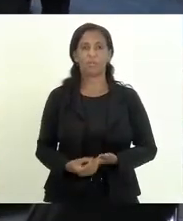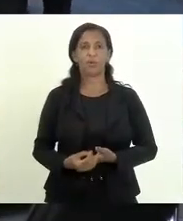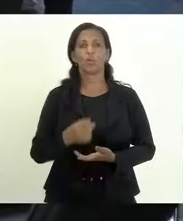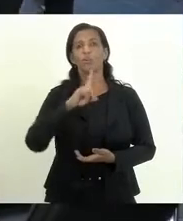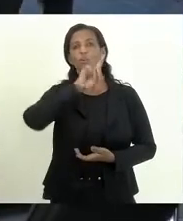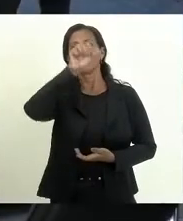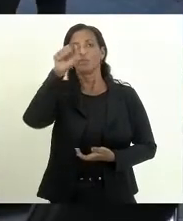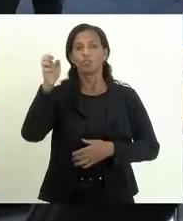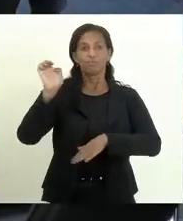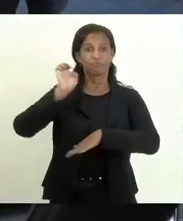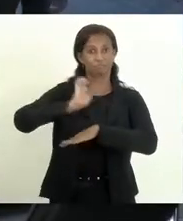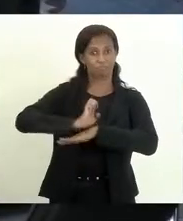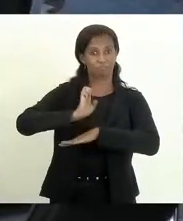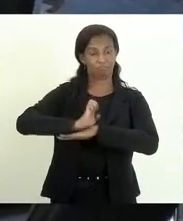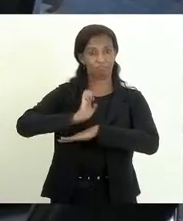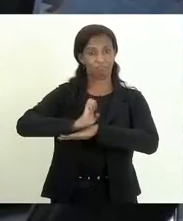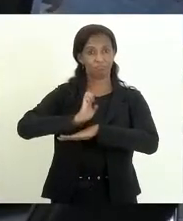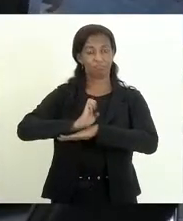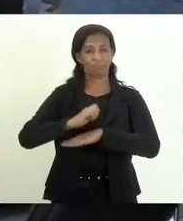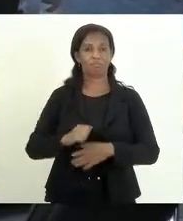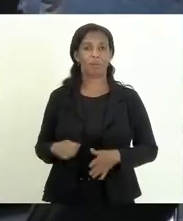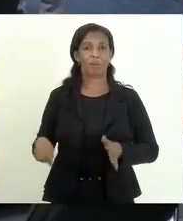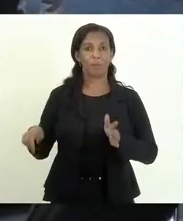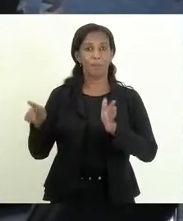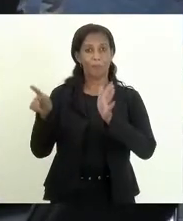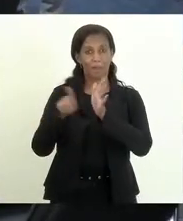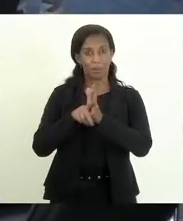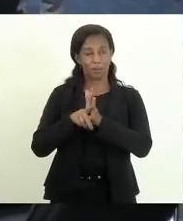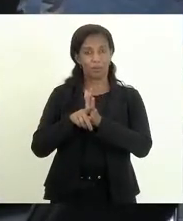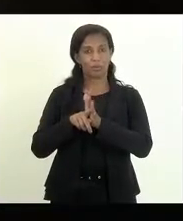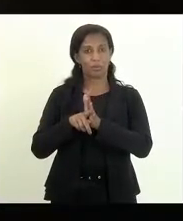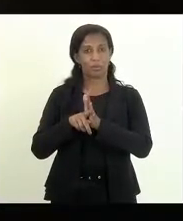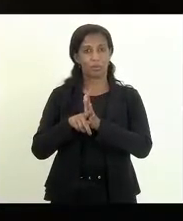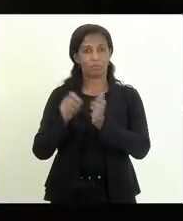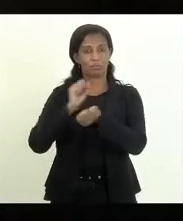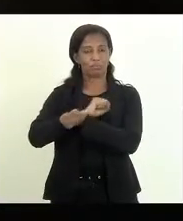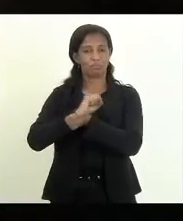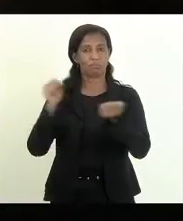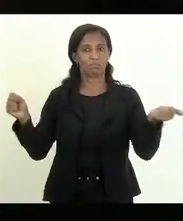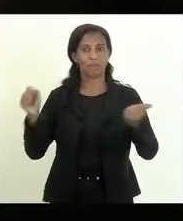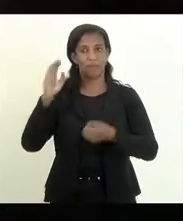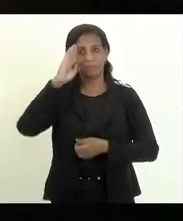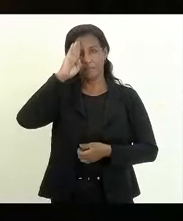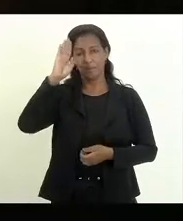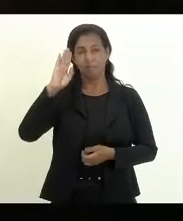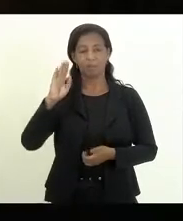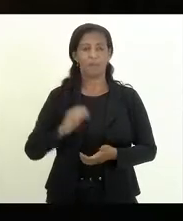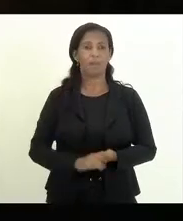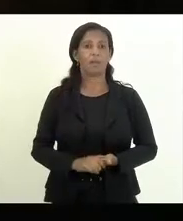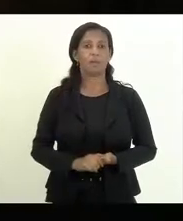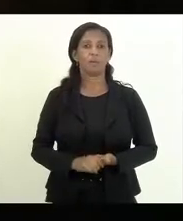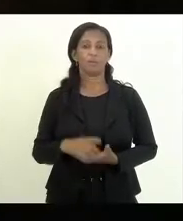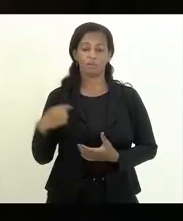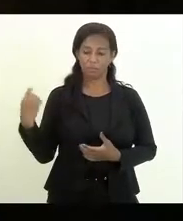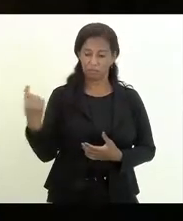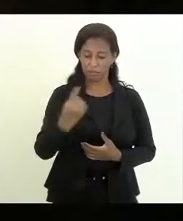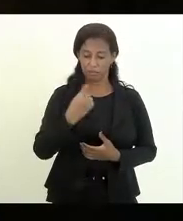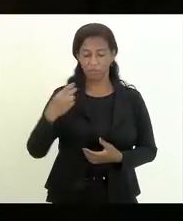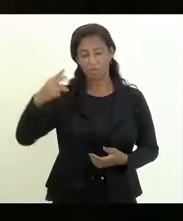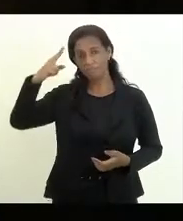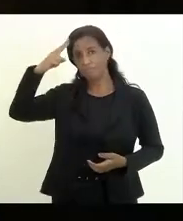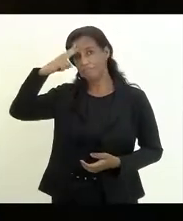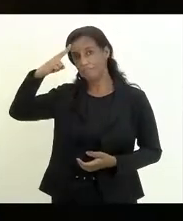dia estadual do patrono da abolição é fundamental não só para a gente